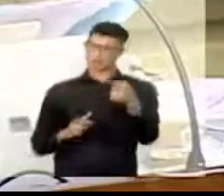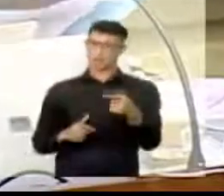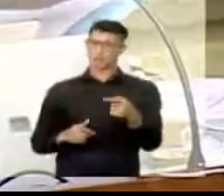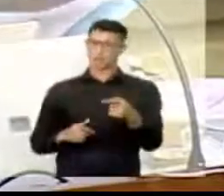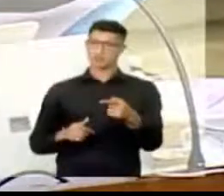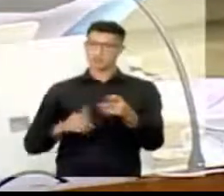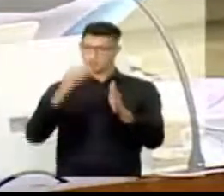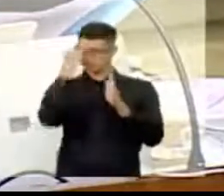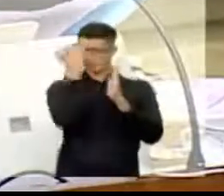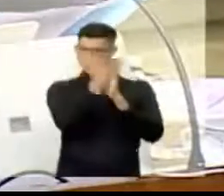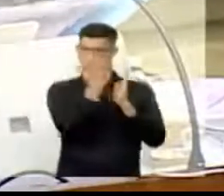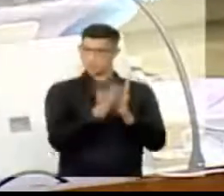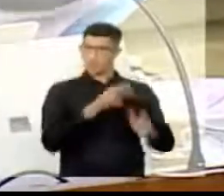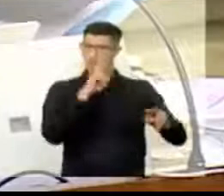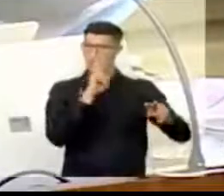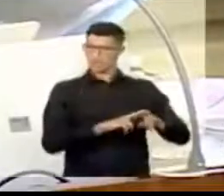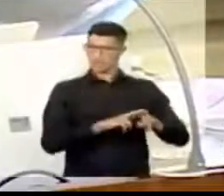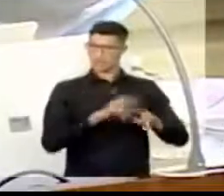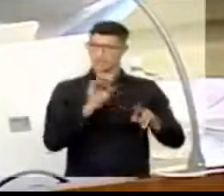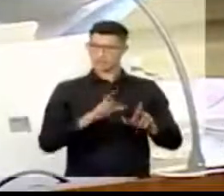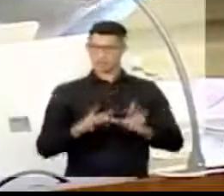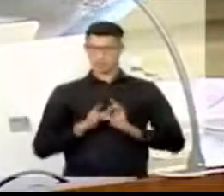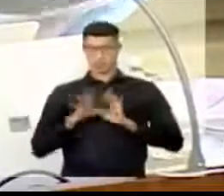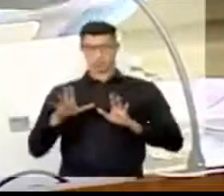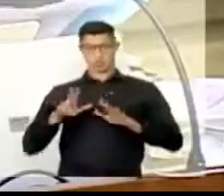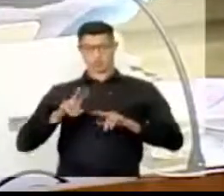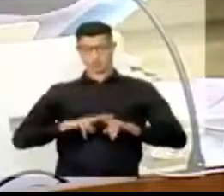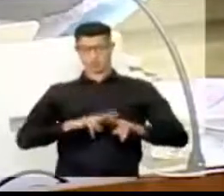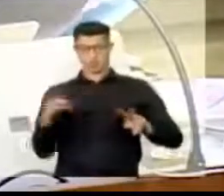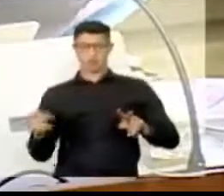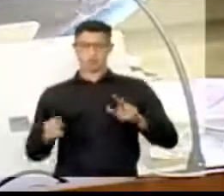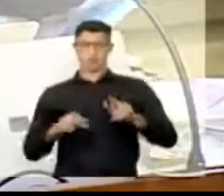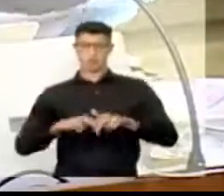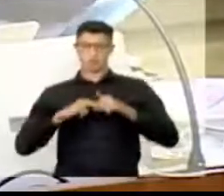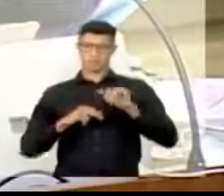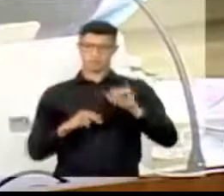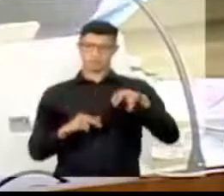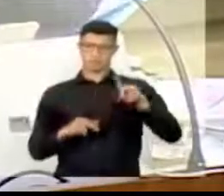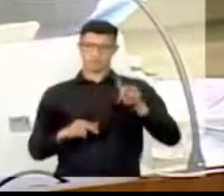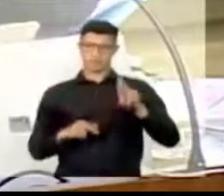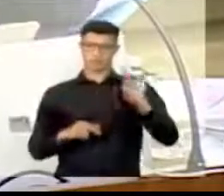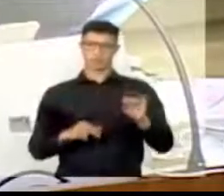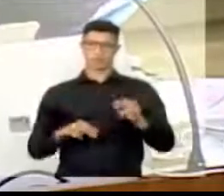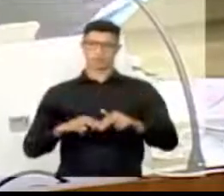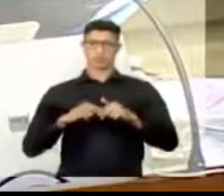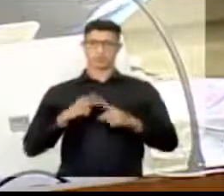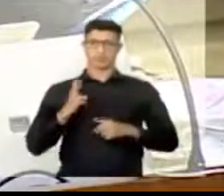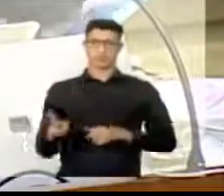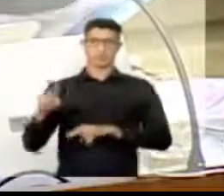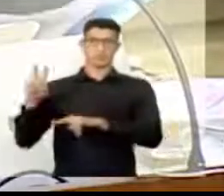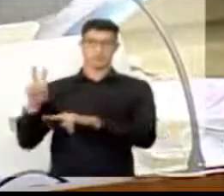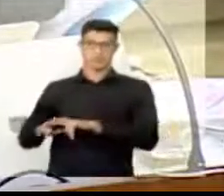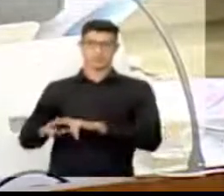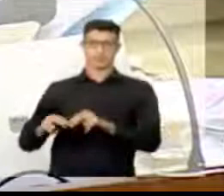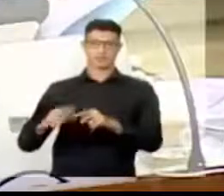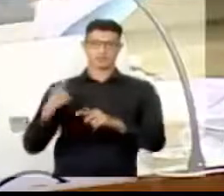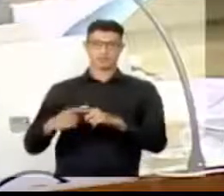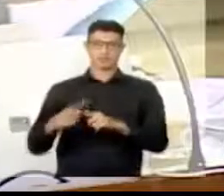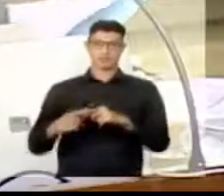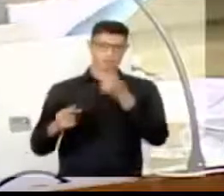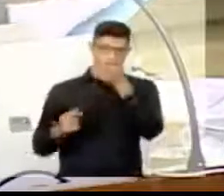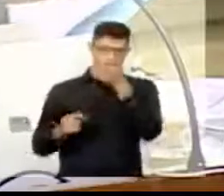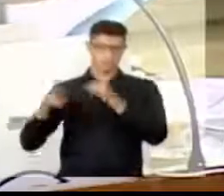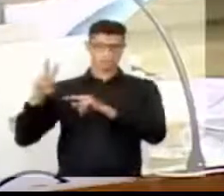ele cumpriu a pena e só foi solto por indulto e, mesmo assim, permaneceu preso porque